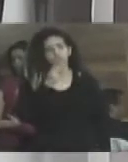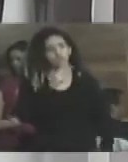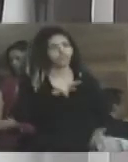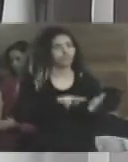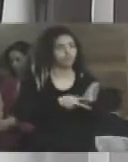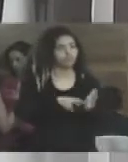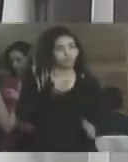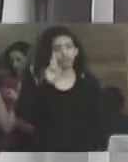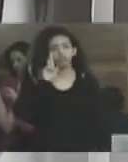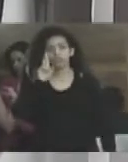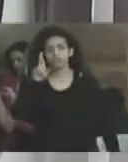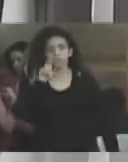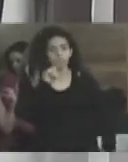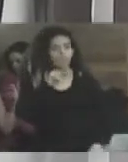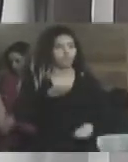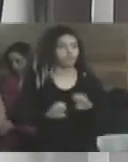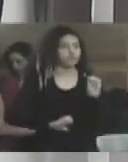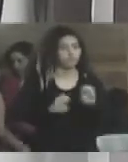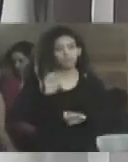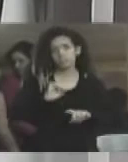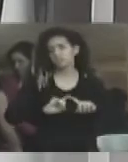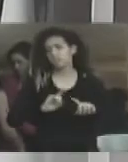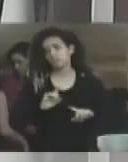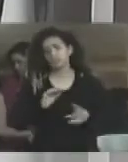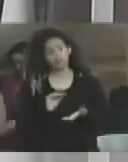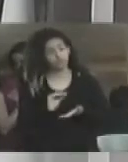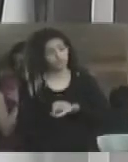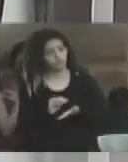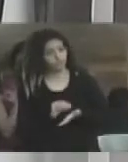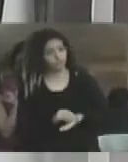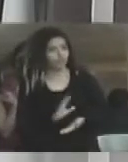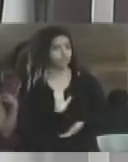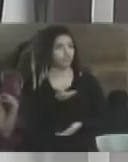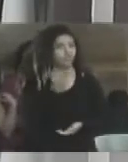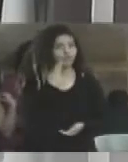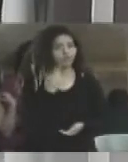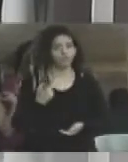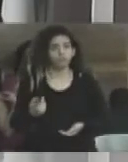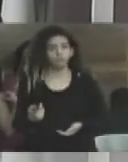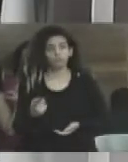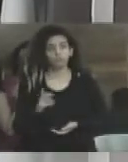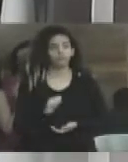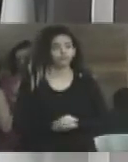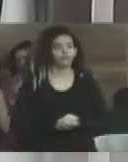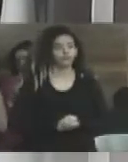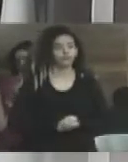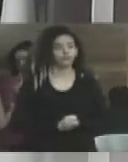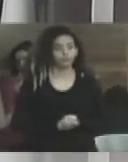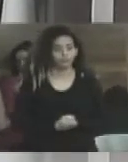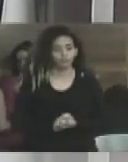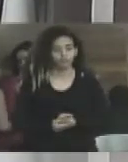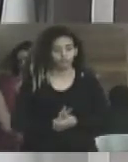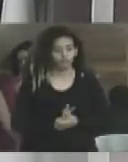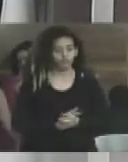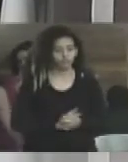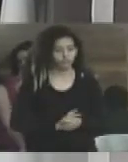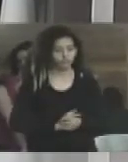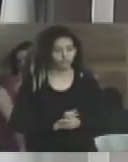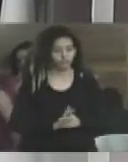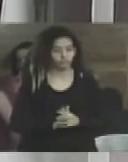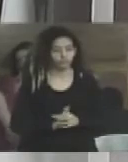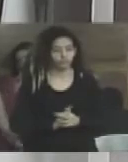esteve presente, mas a empresa não esteve presente, que já é de costume, né? Fomos na Sinaval também, falaram a mesma